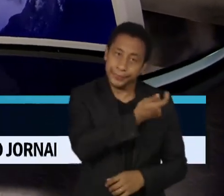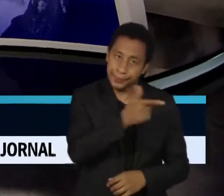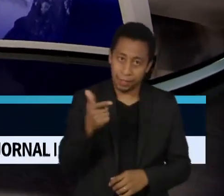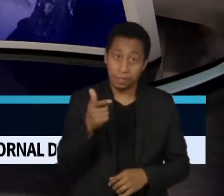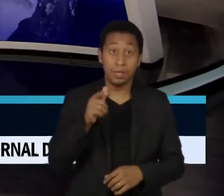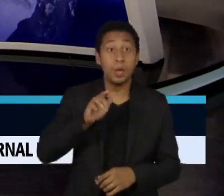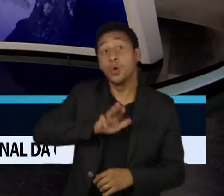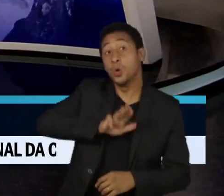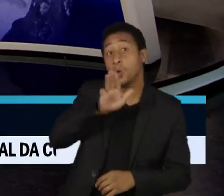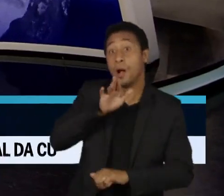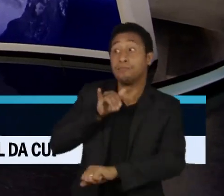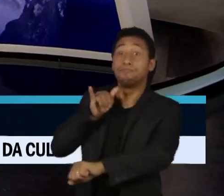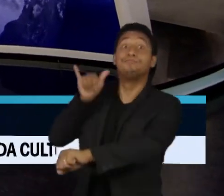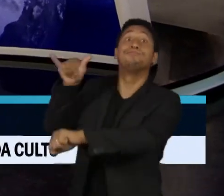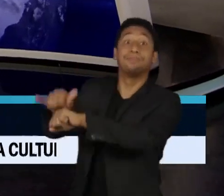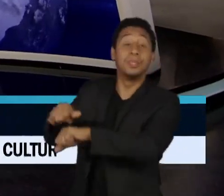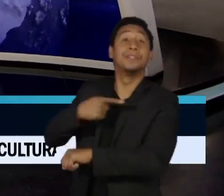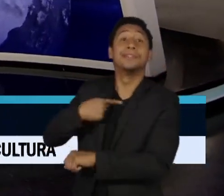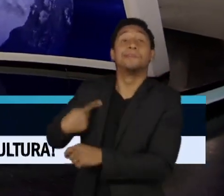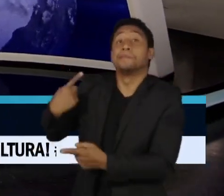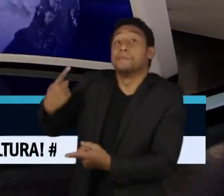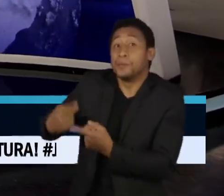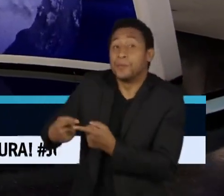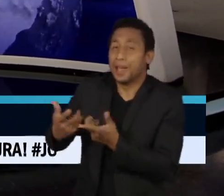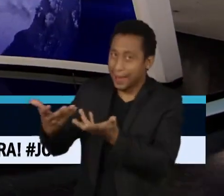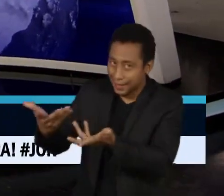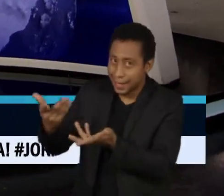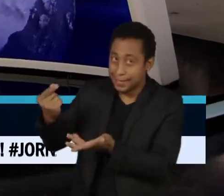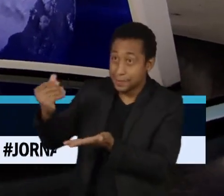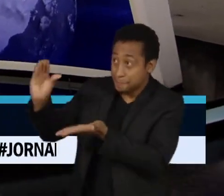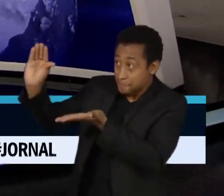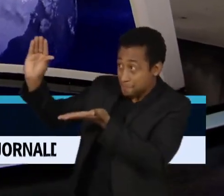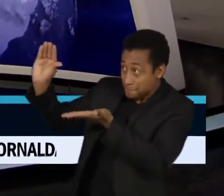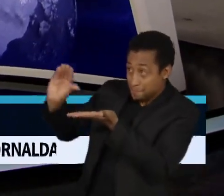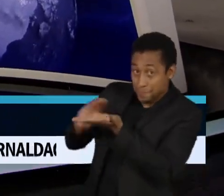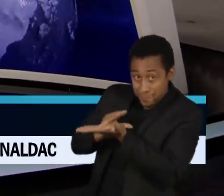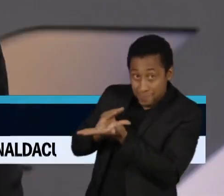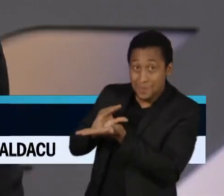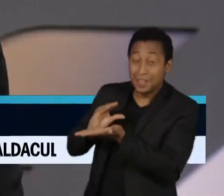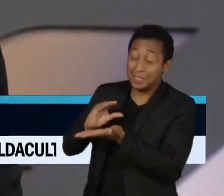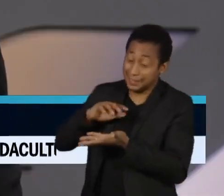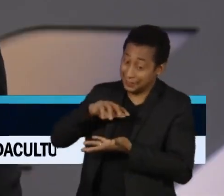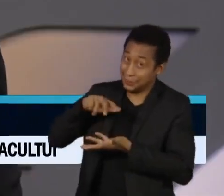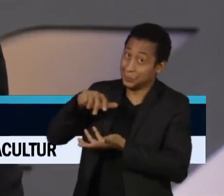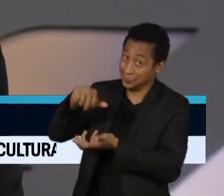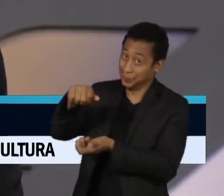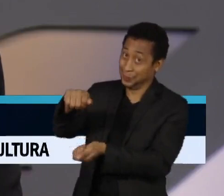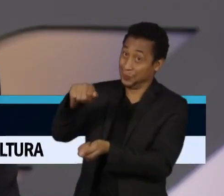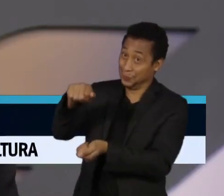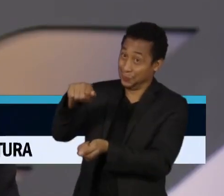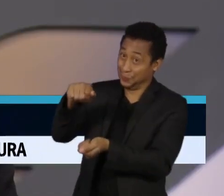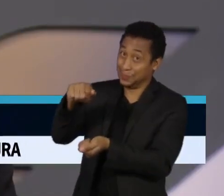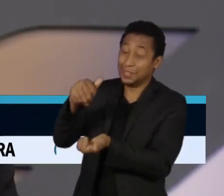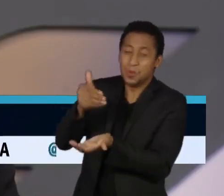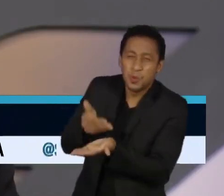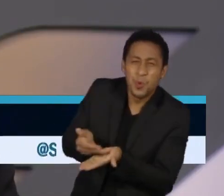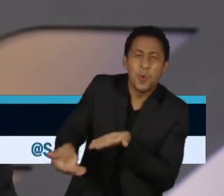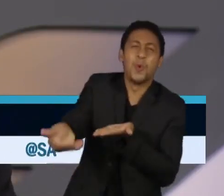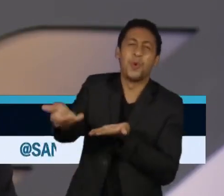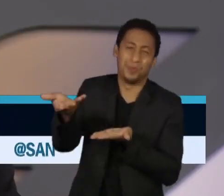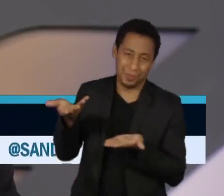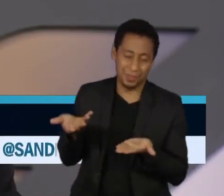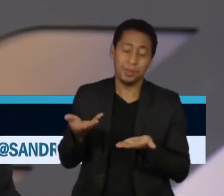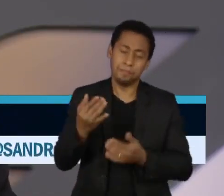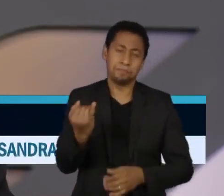é buscar especificamente o chamado Greenfield. Olha, ele estava chamando os chineses para investir em projetos a partir do zero. Isso eu acho que é